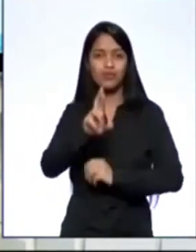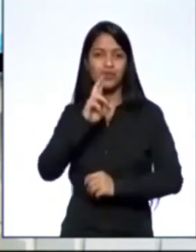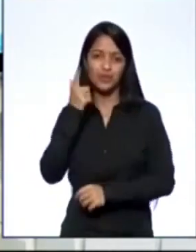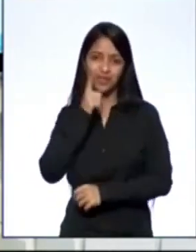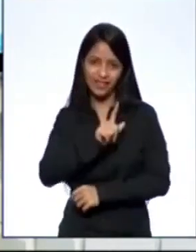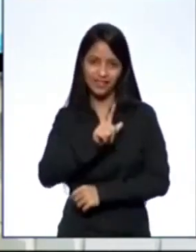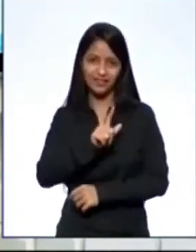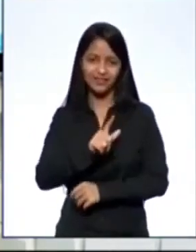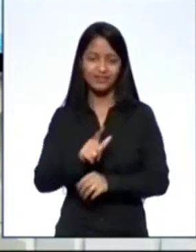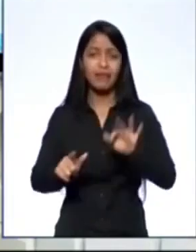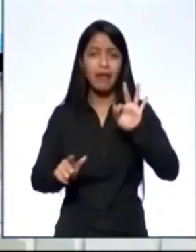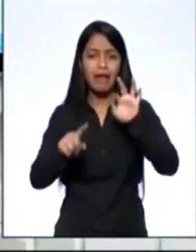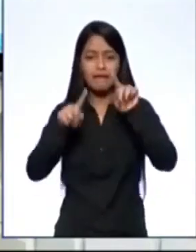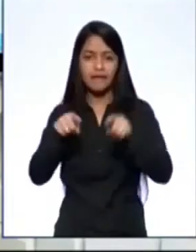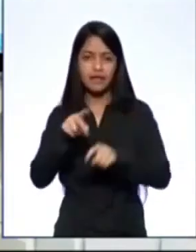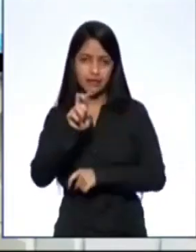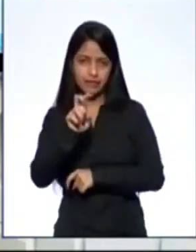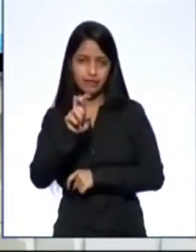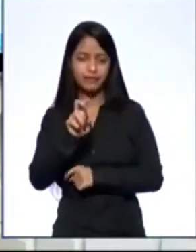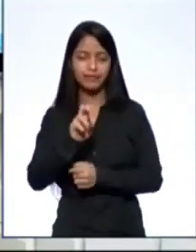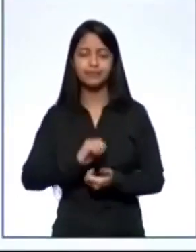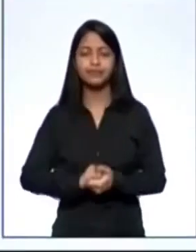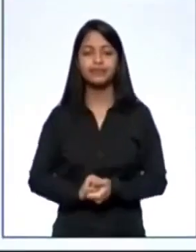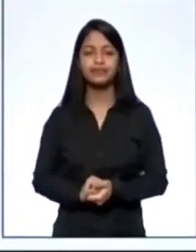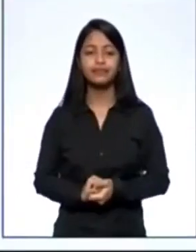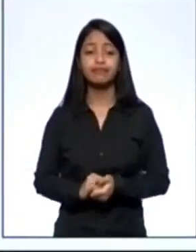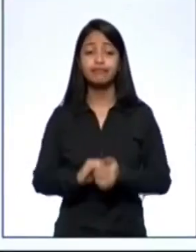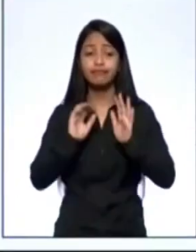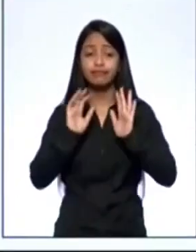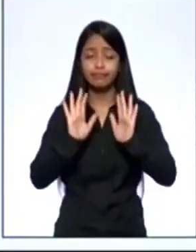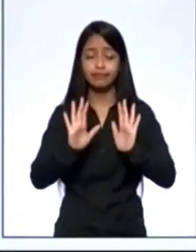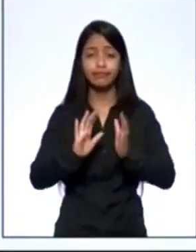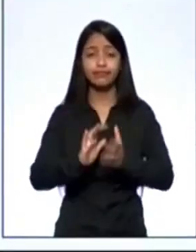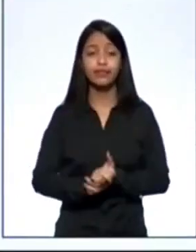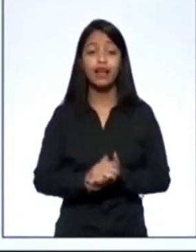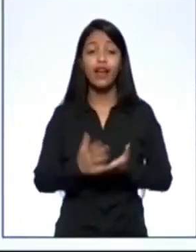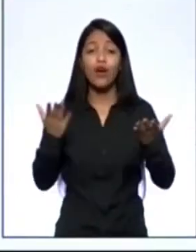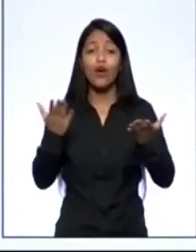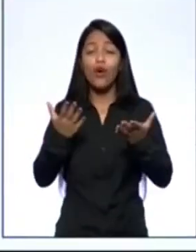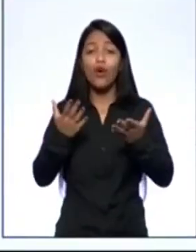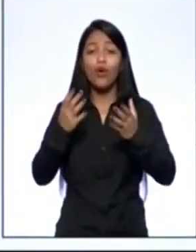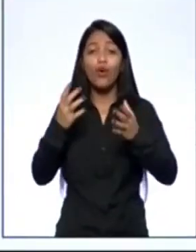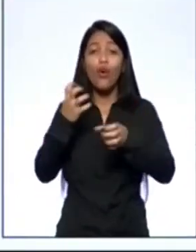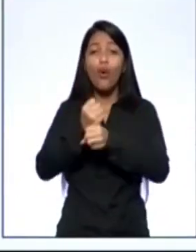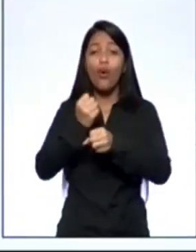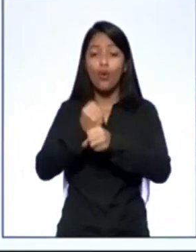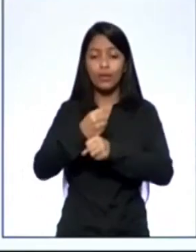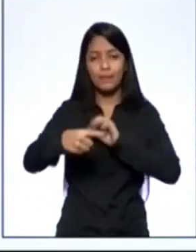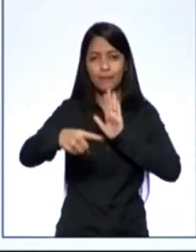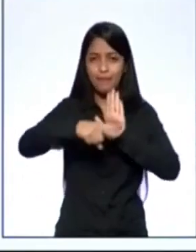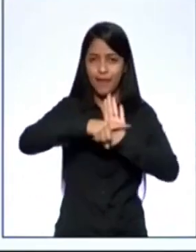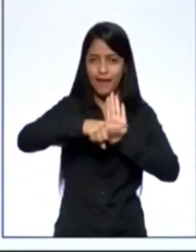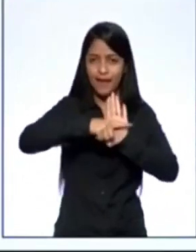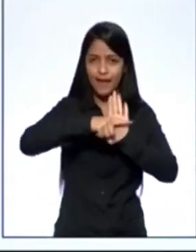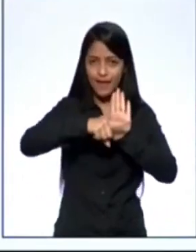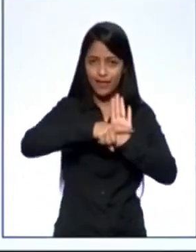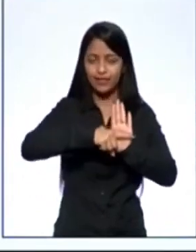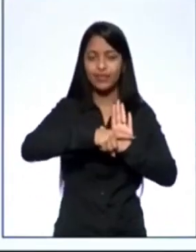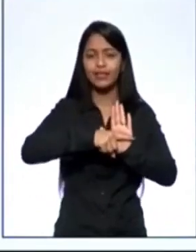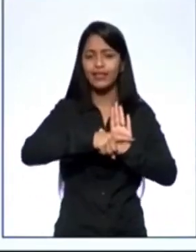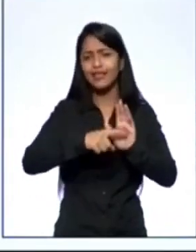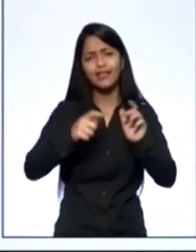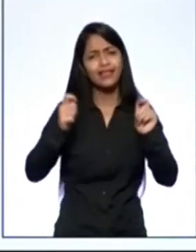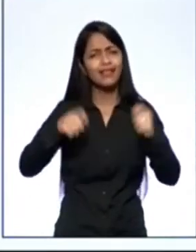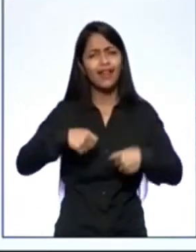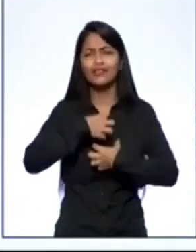o F5 tomamos nós olha lá não fazer uma conta de menos porque eu posso fazer várias